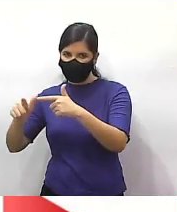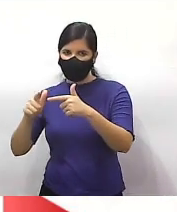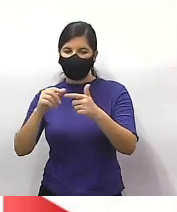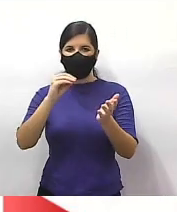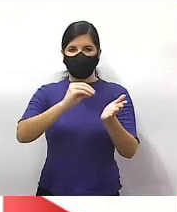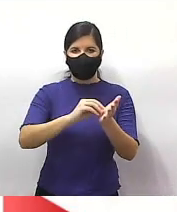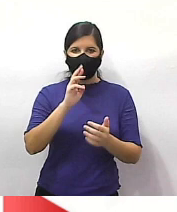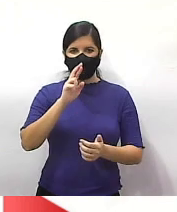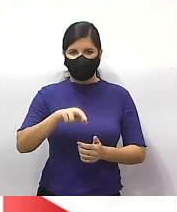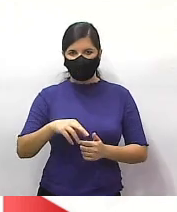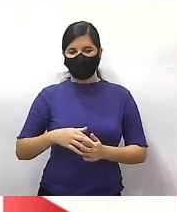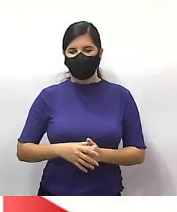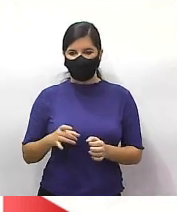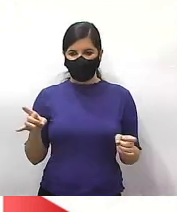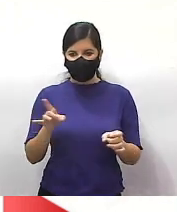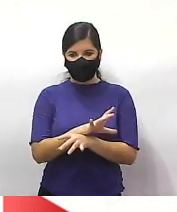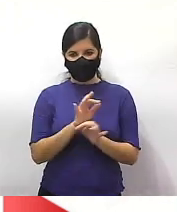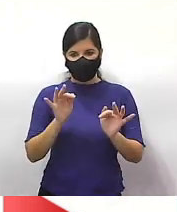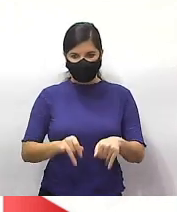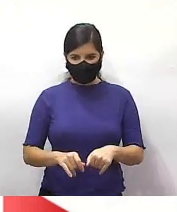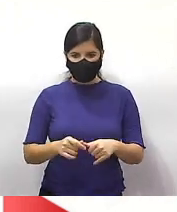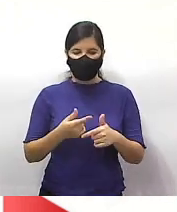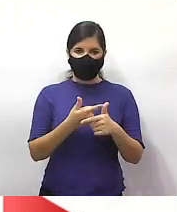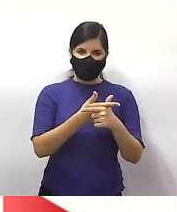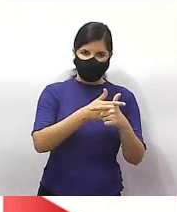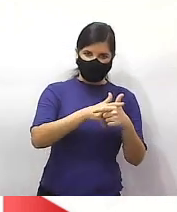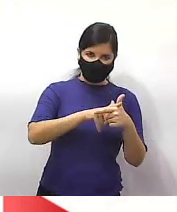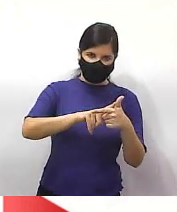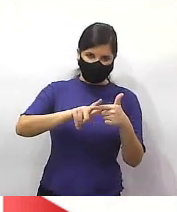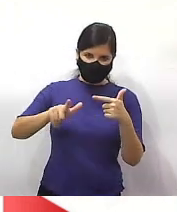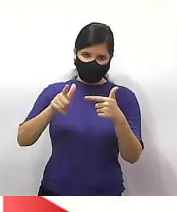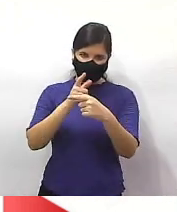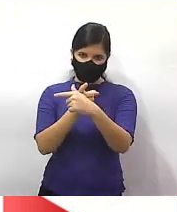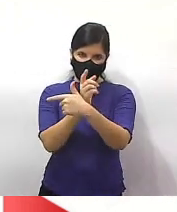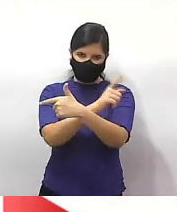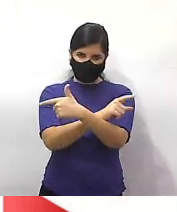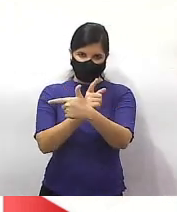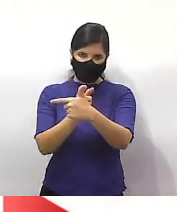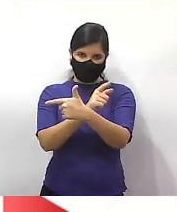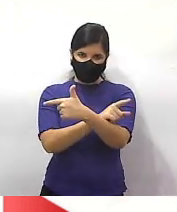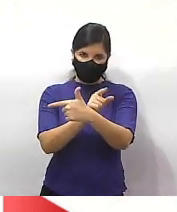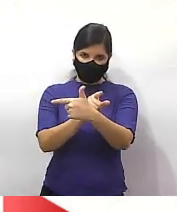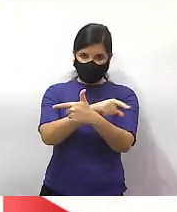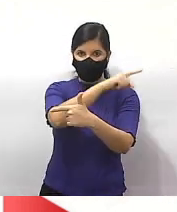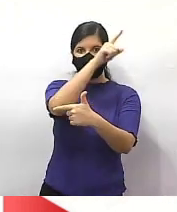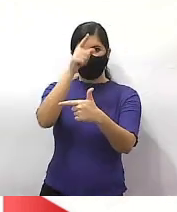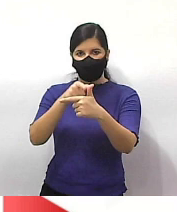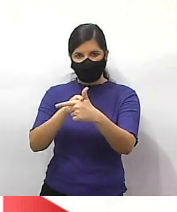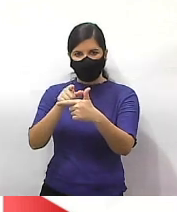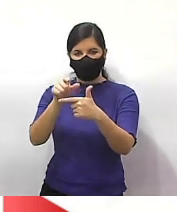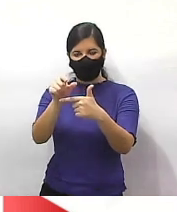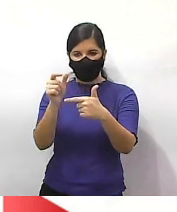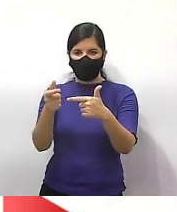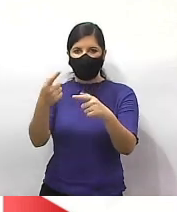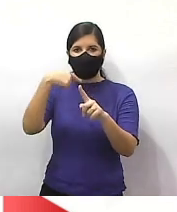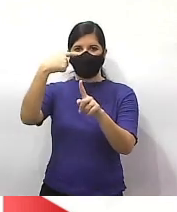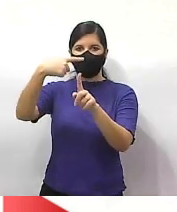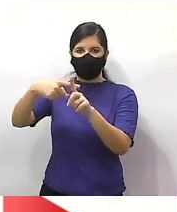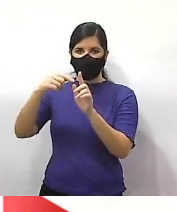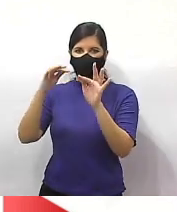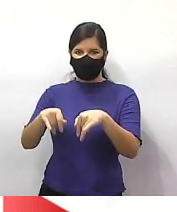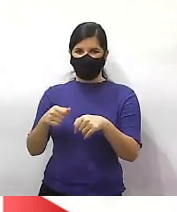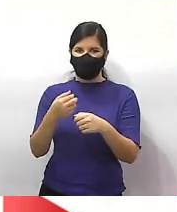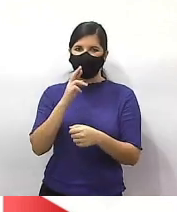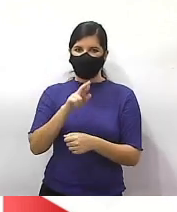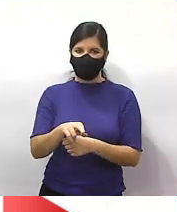resto. E o produto é esse, ó. Dividendo vai ser igual divisor vezes o quociente mais o